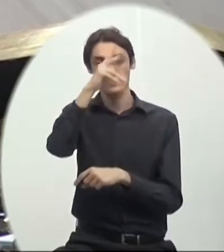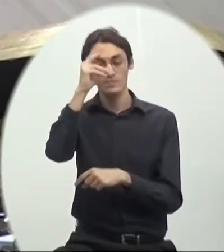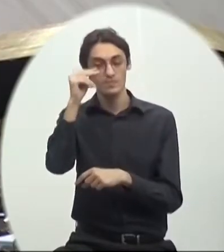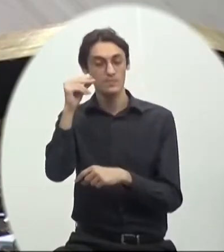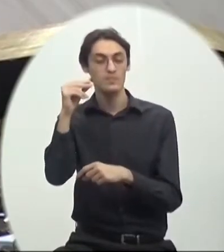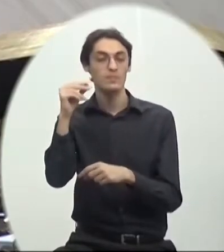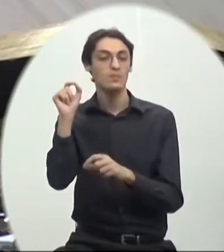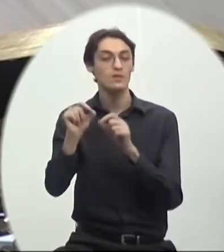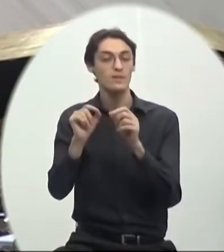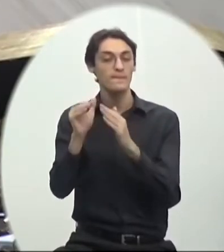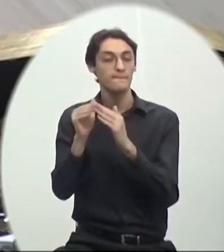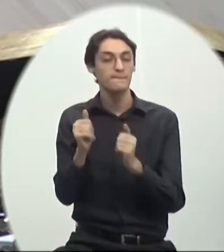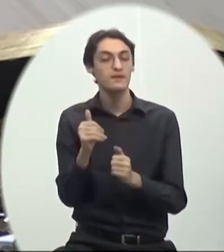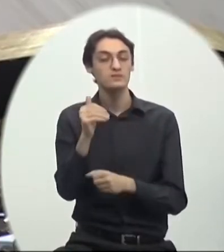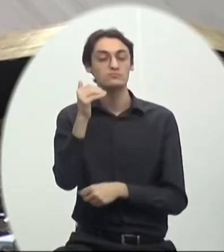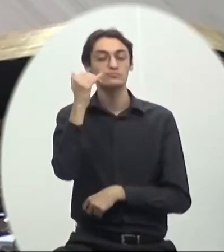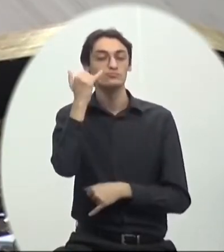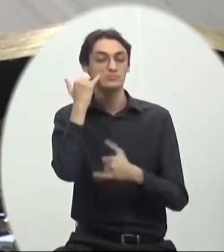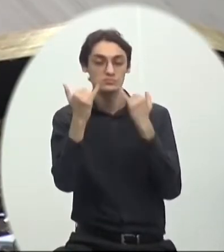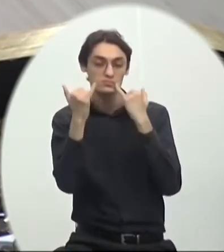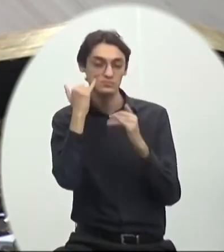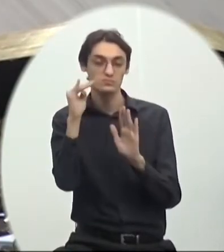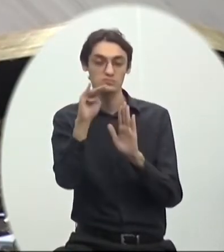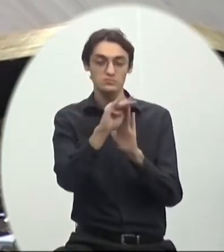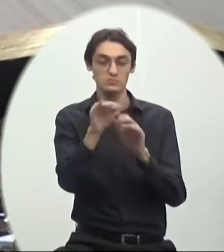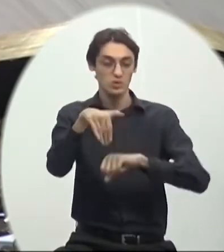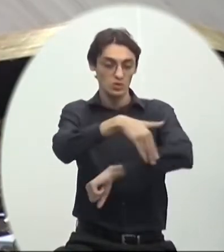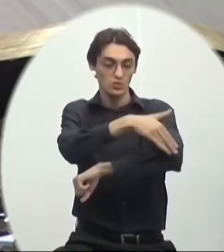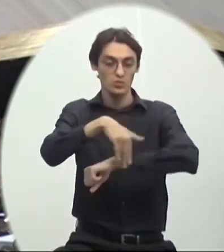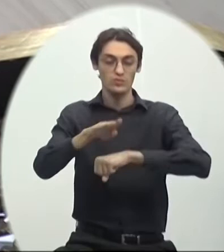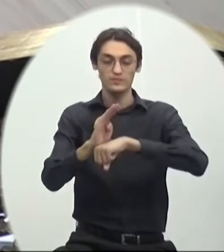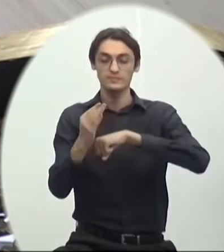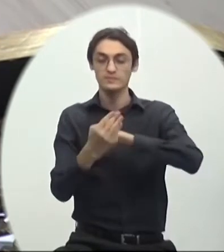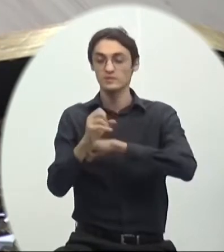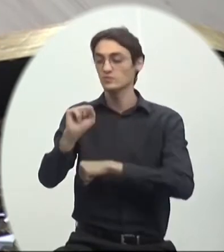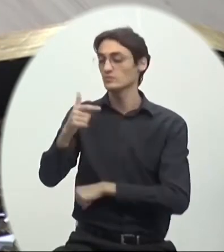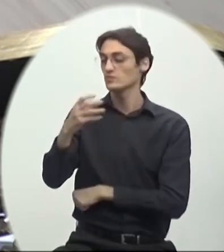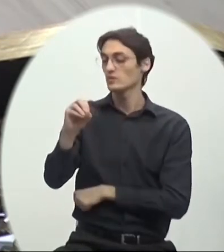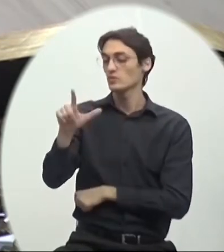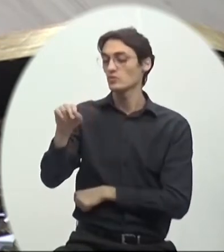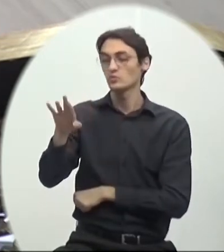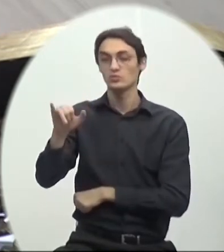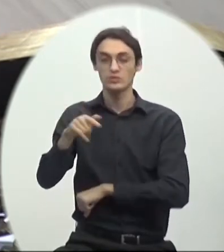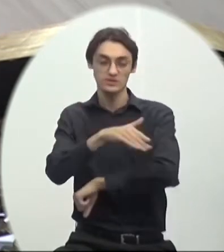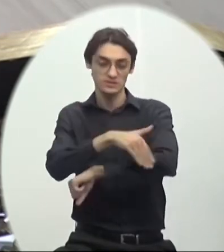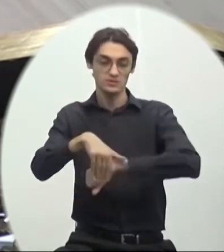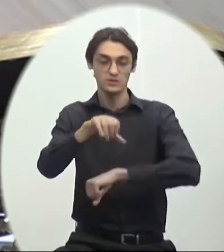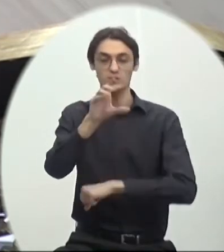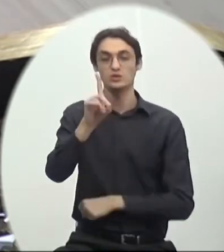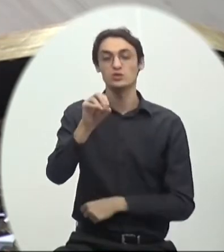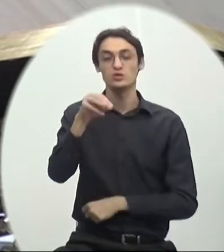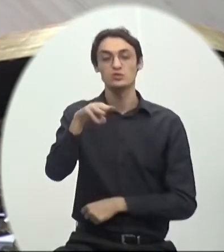solicitando informações sobre as seguintes ruas do bairro São Luís: Domingos